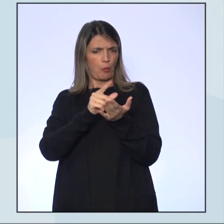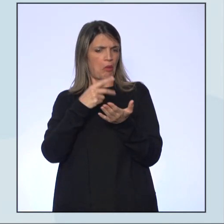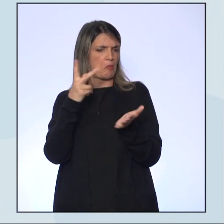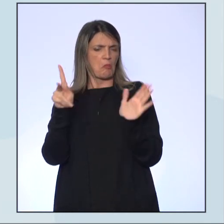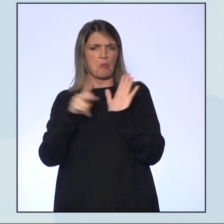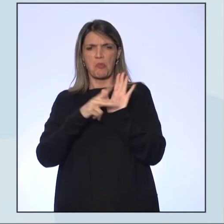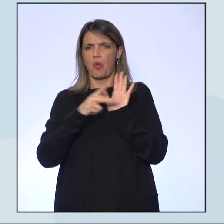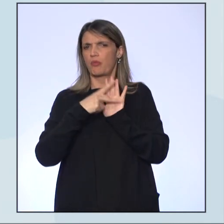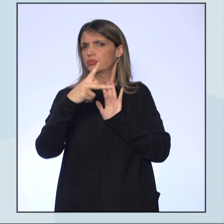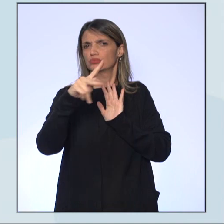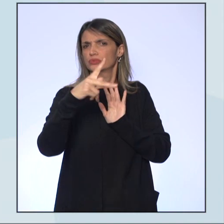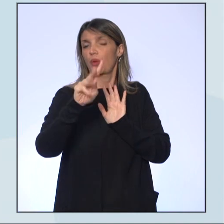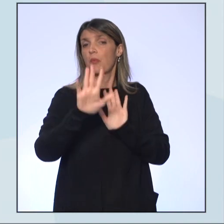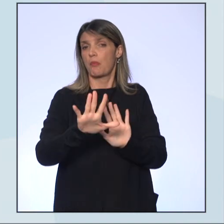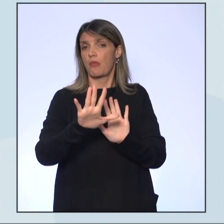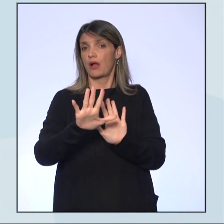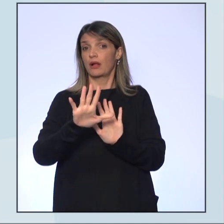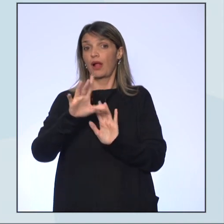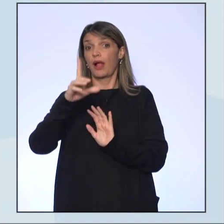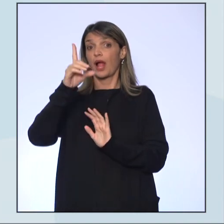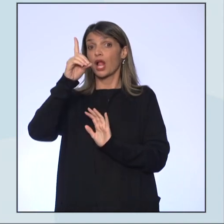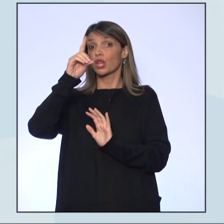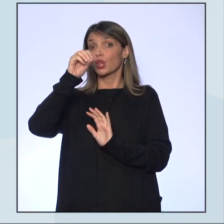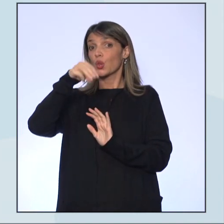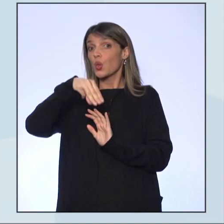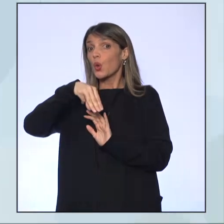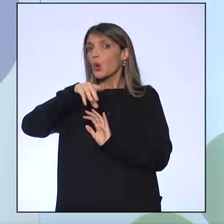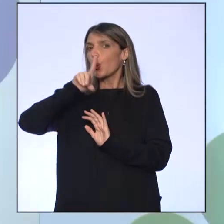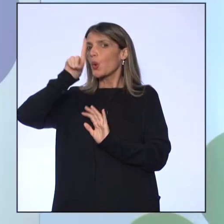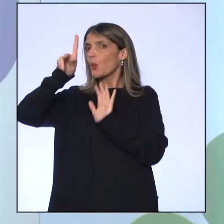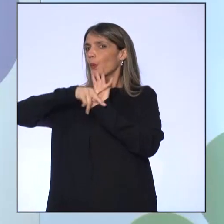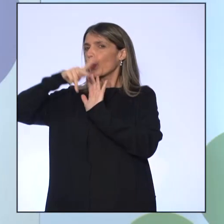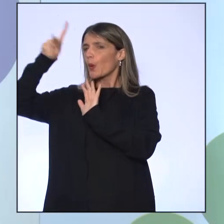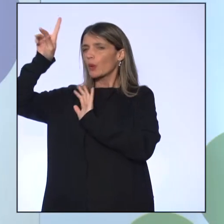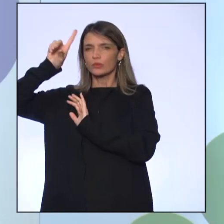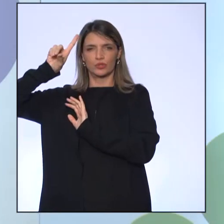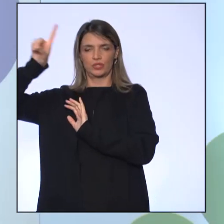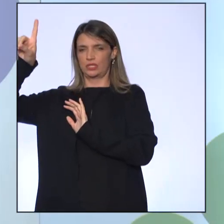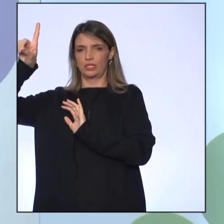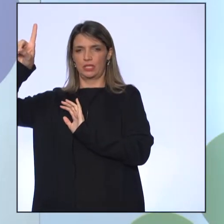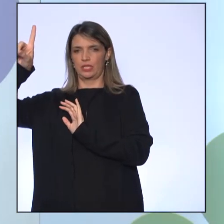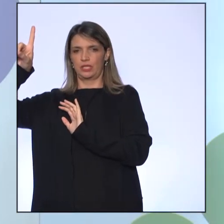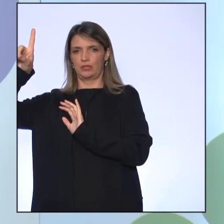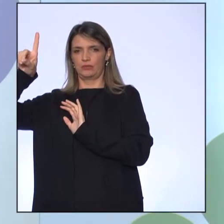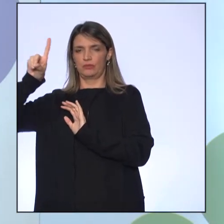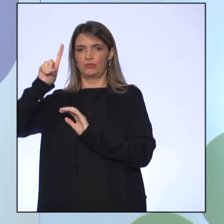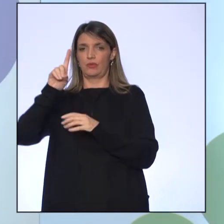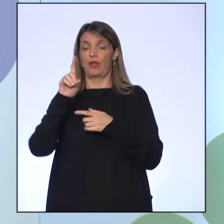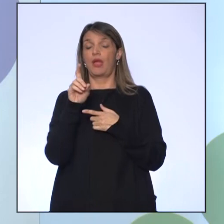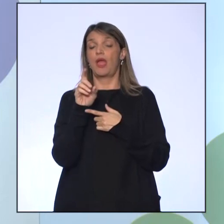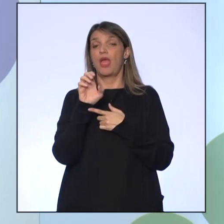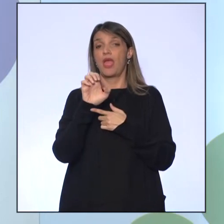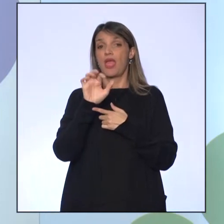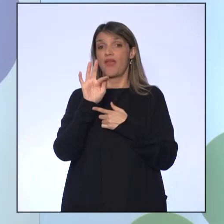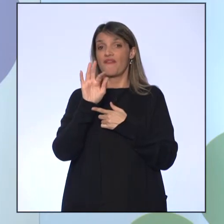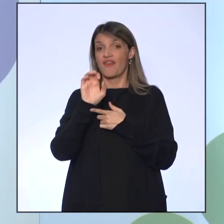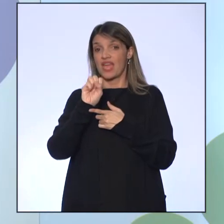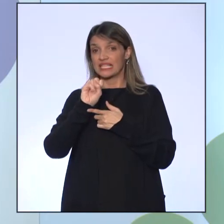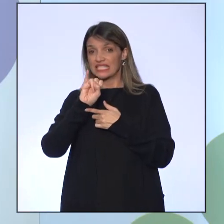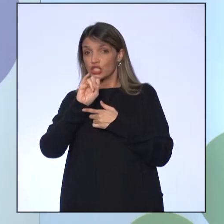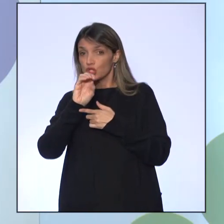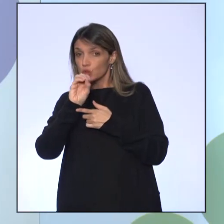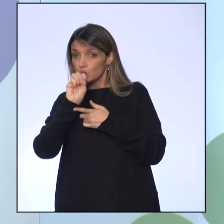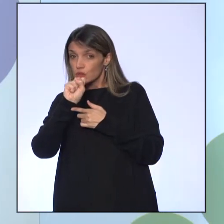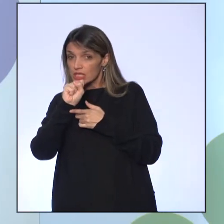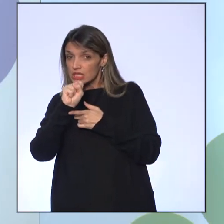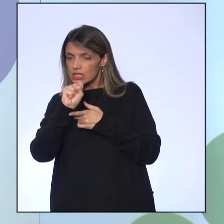de Deus, não vem de obras, para que ninguém se glorie. Então, esse trecho final aí vem de Efésios, né, da Bíblia.